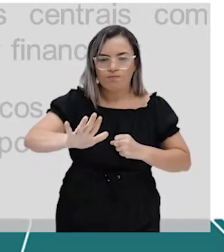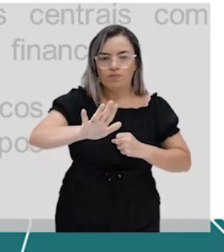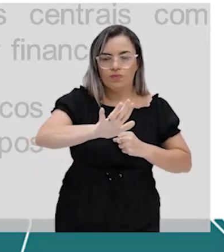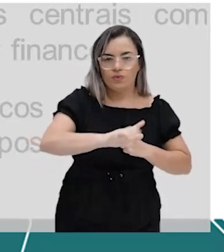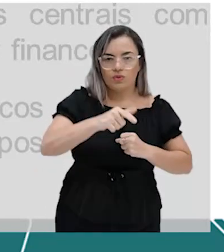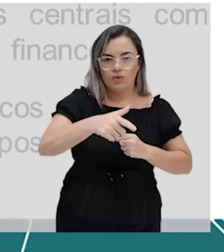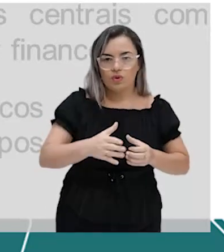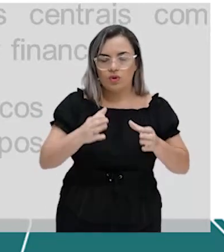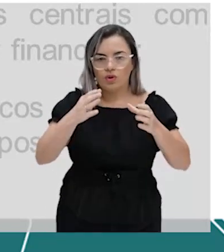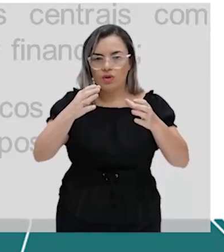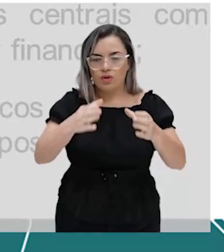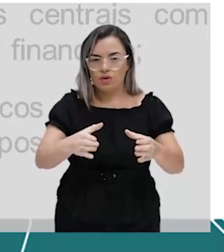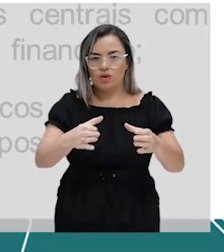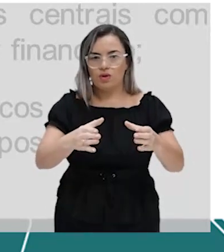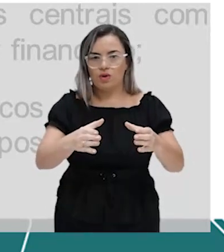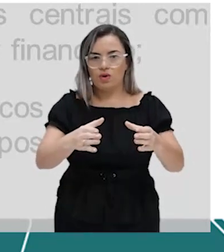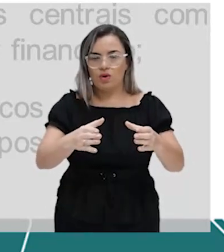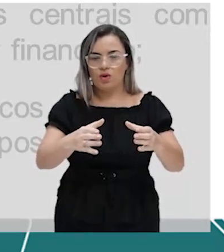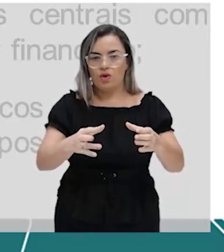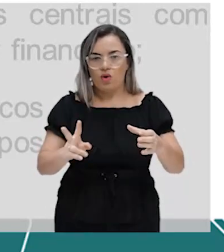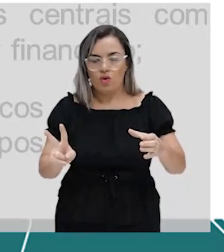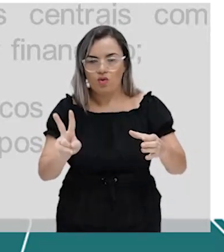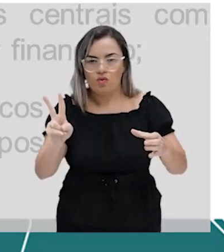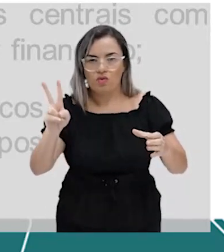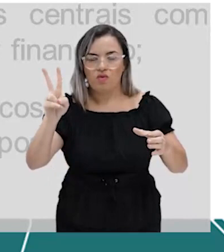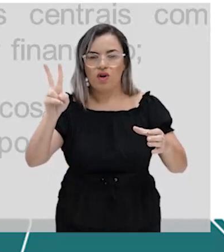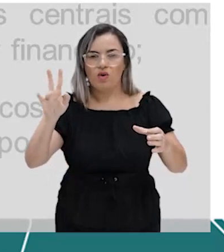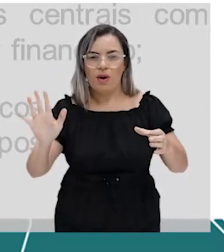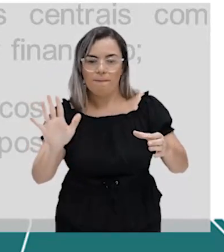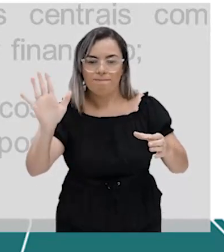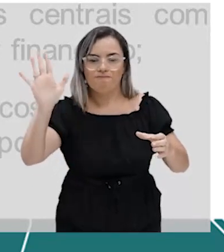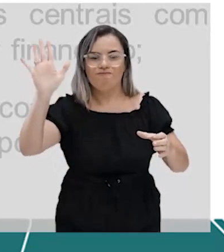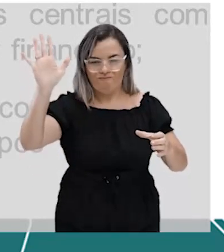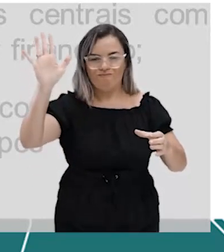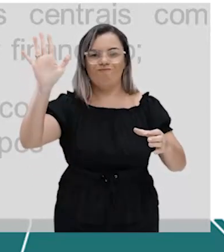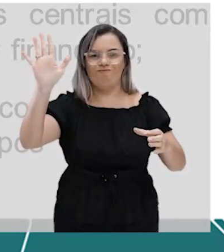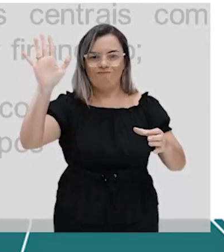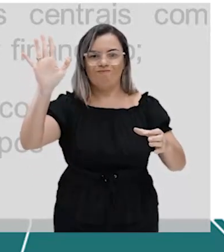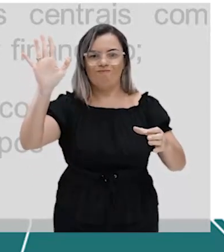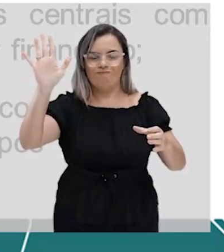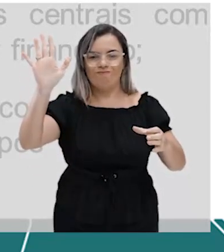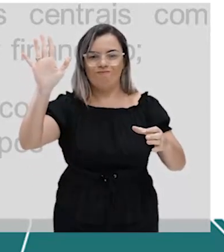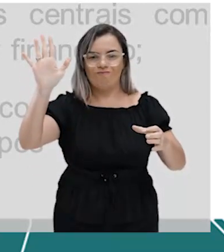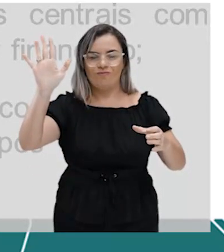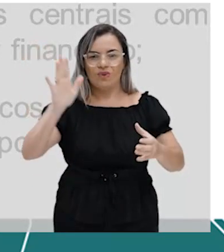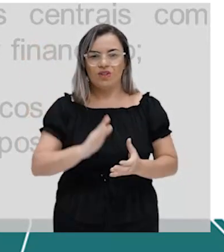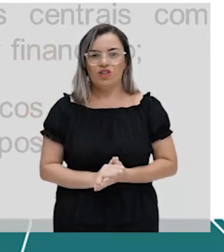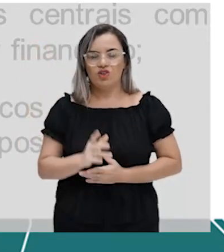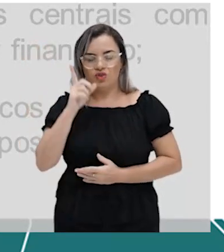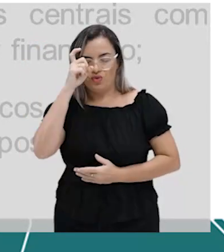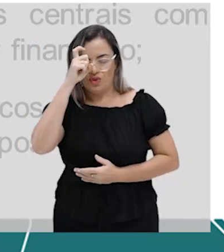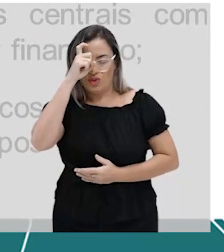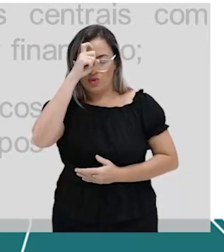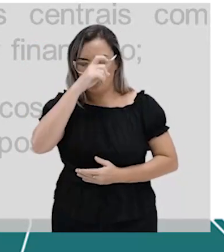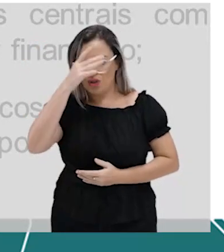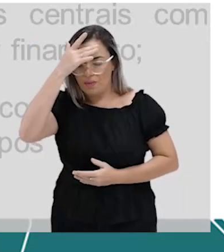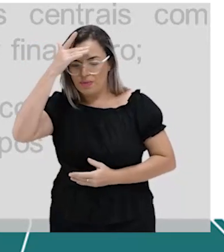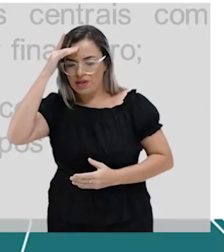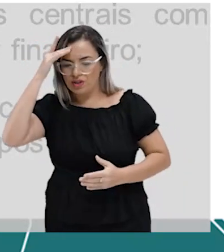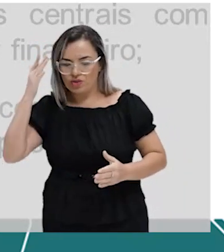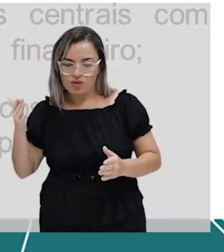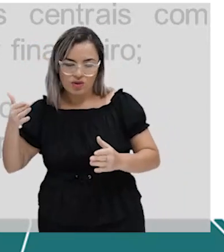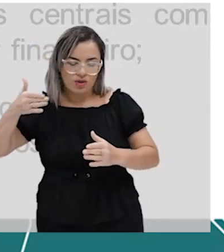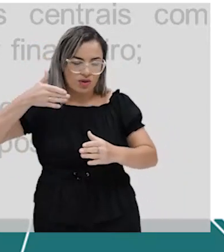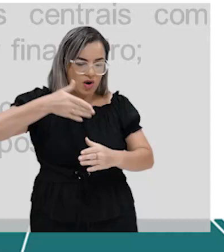onde o preço ele é mais caro propositalmente. Para quê? Para que dificulte o acesso de pessoas de